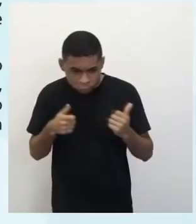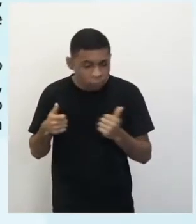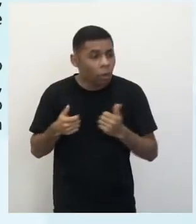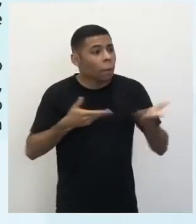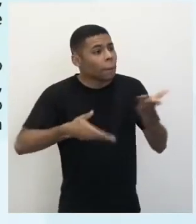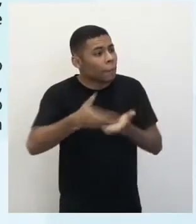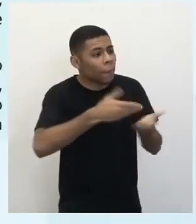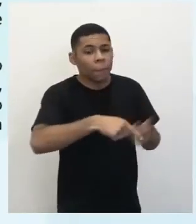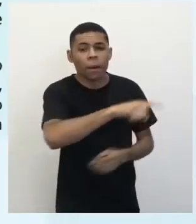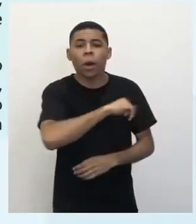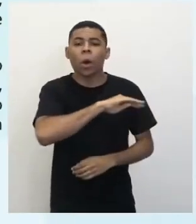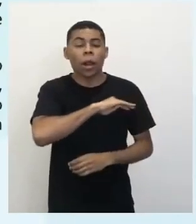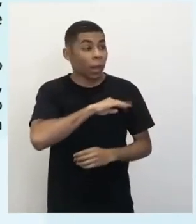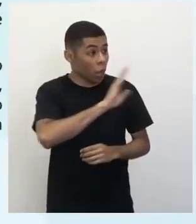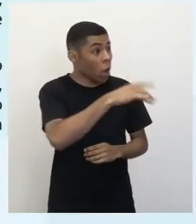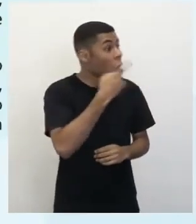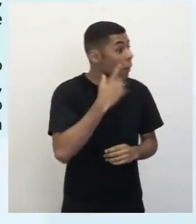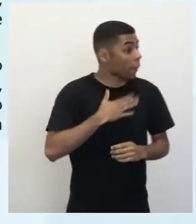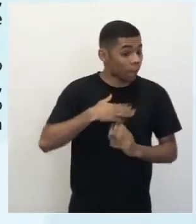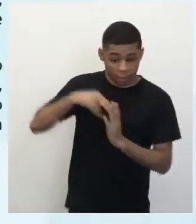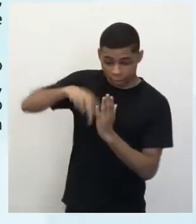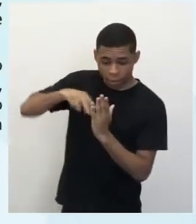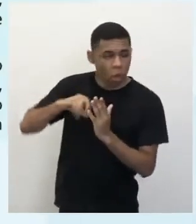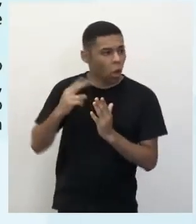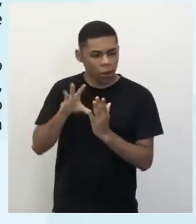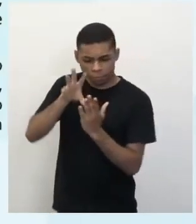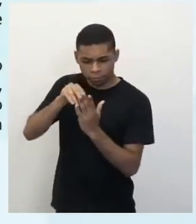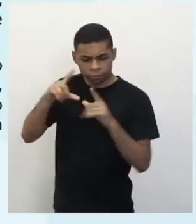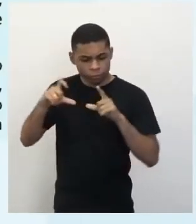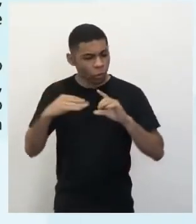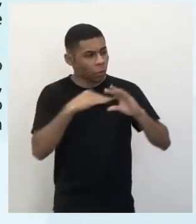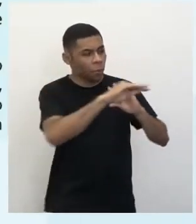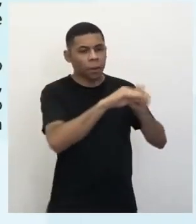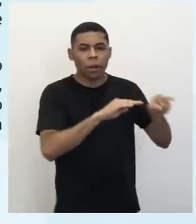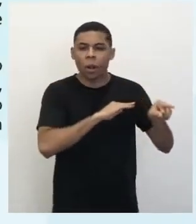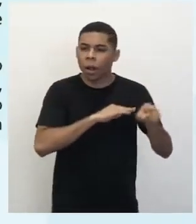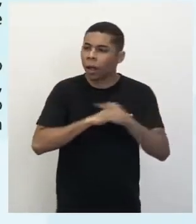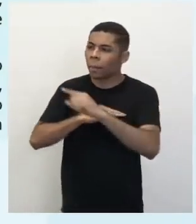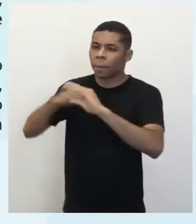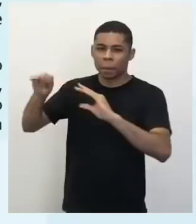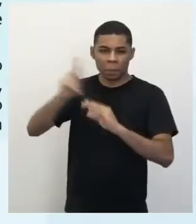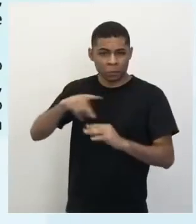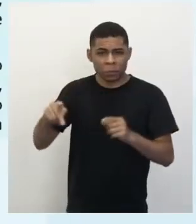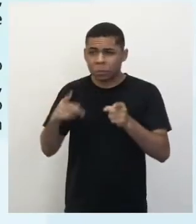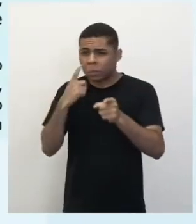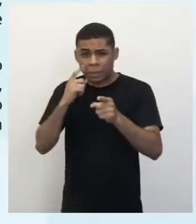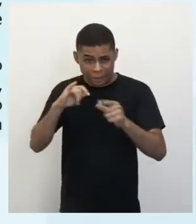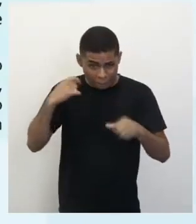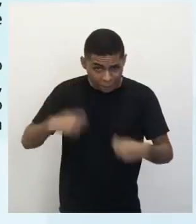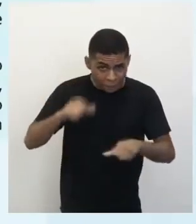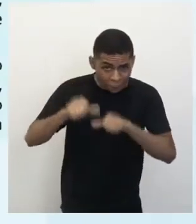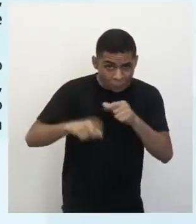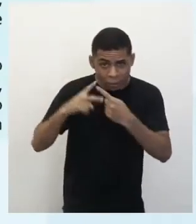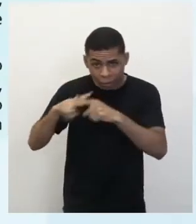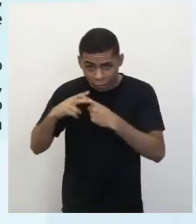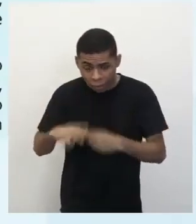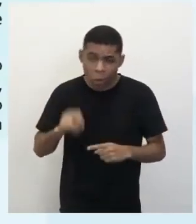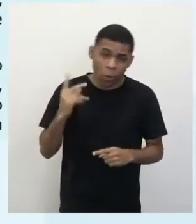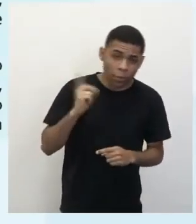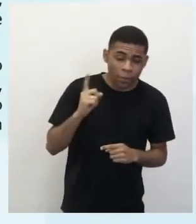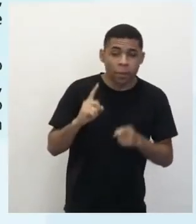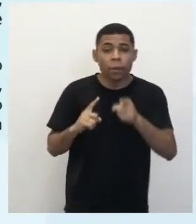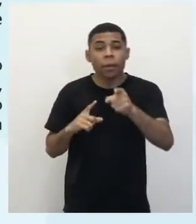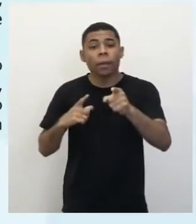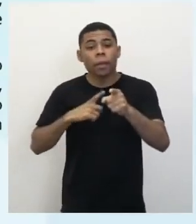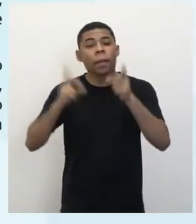turma, faça a leitura para um colega, manda foto para o colega, para o professor, verifique se precisa mudar alguma situação, utilize o